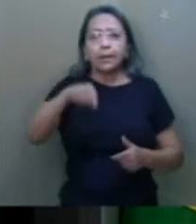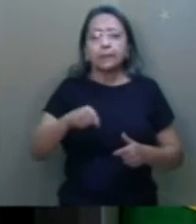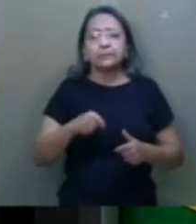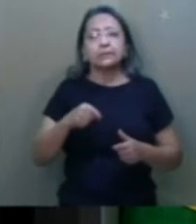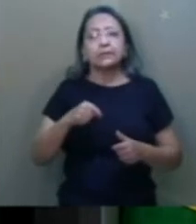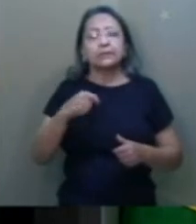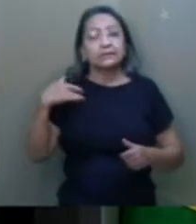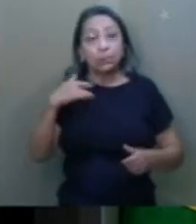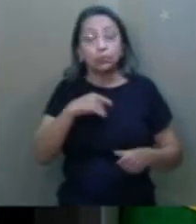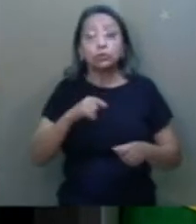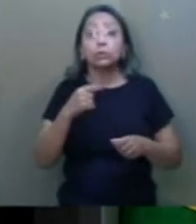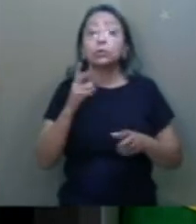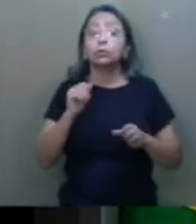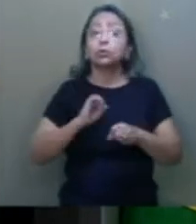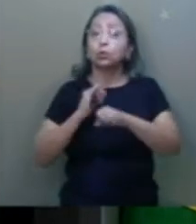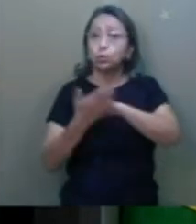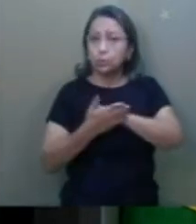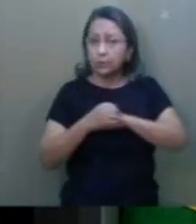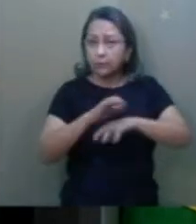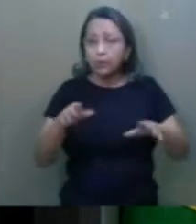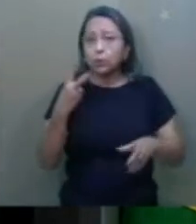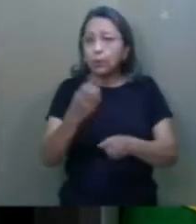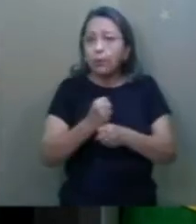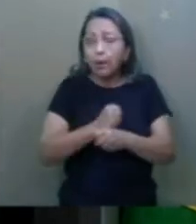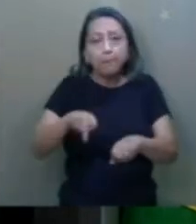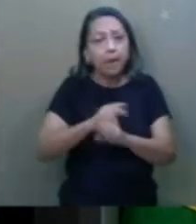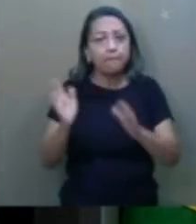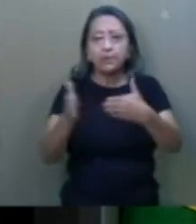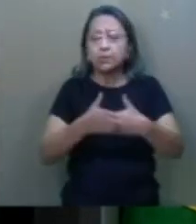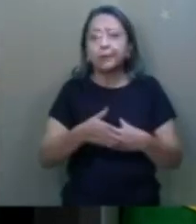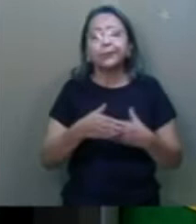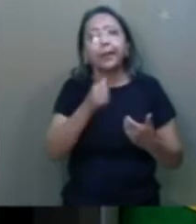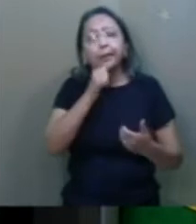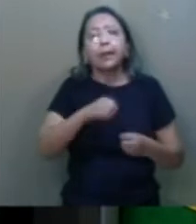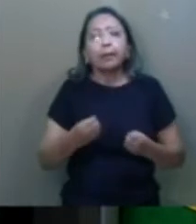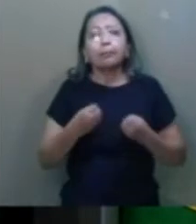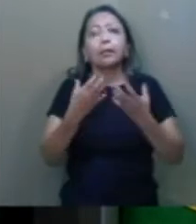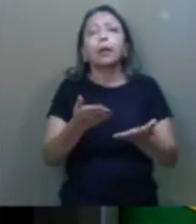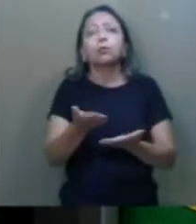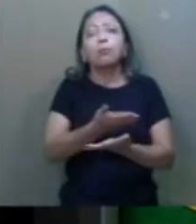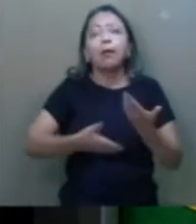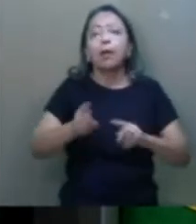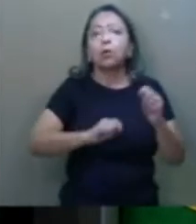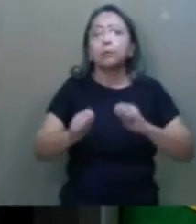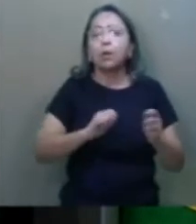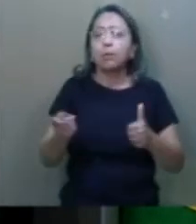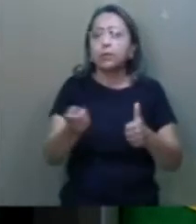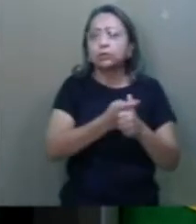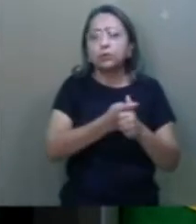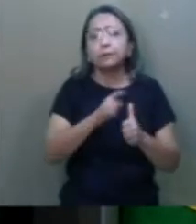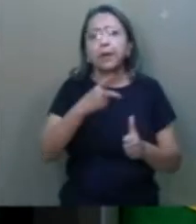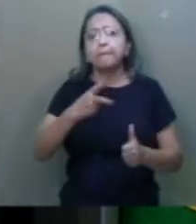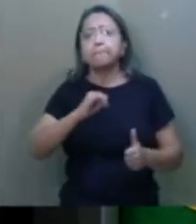do Covid, 2 anos um país fechado, e ainda assim está entregando uma economia com a dívida